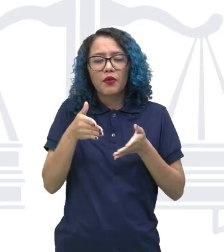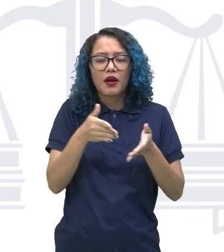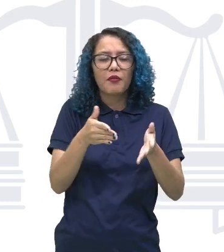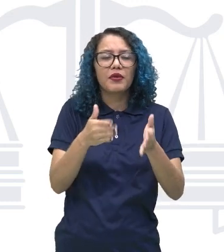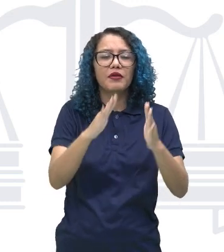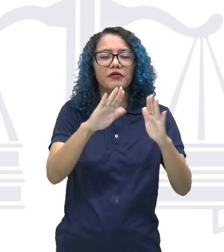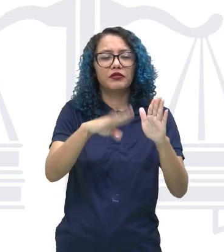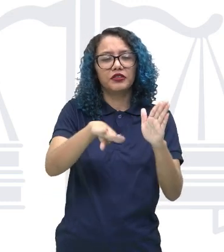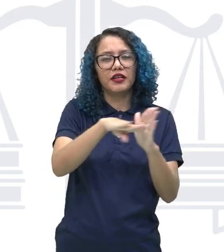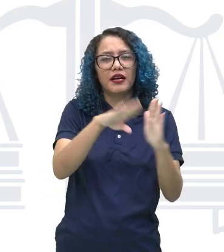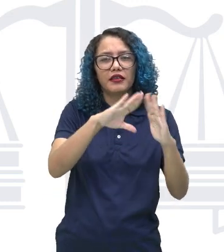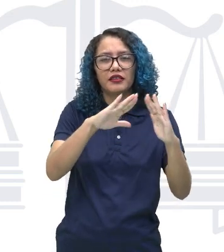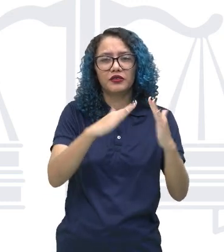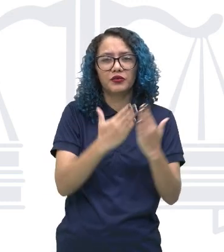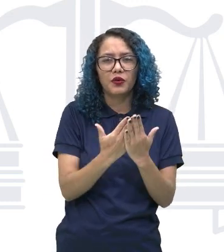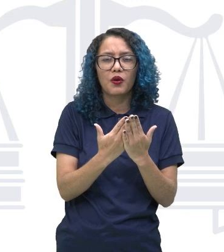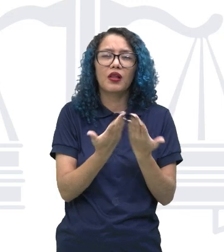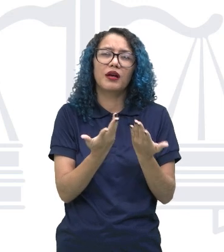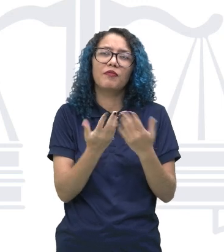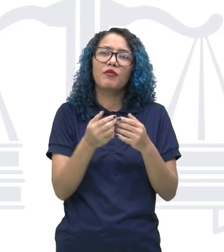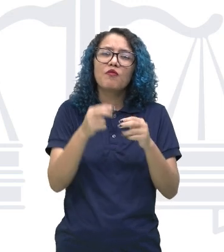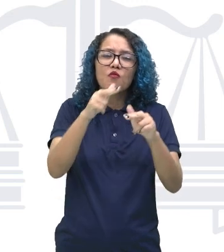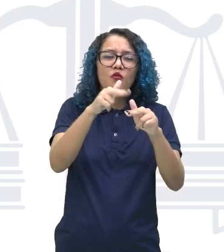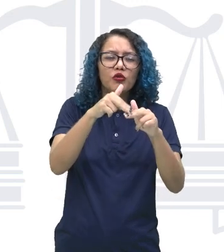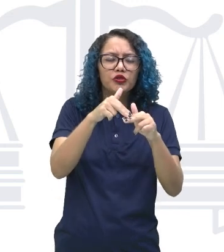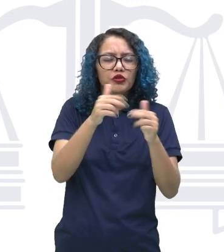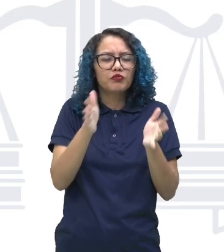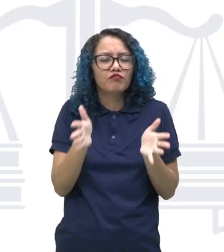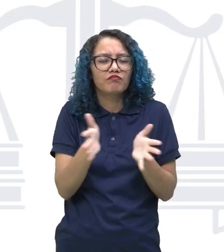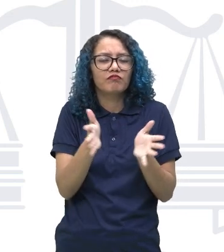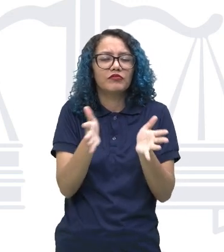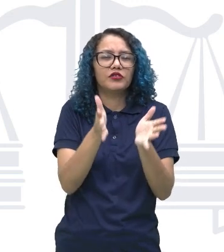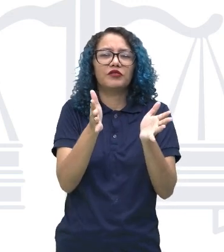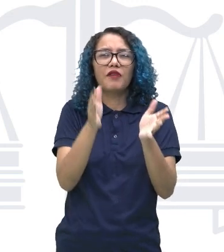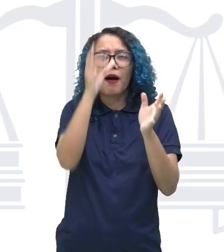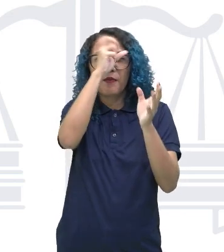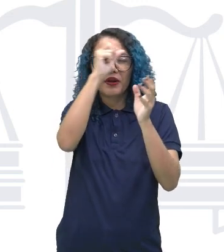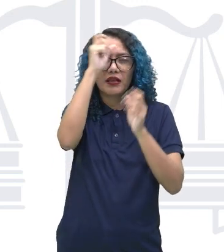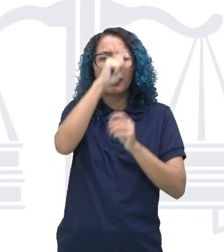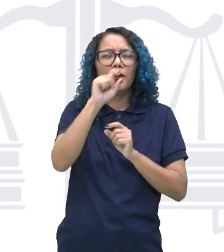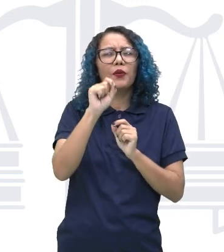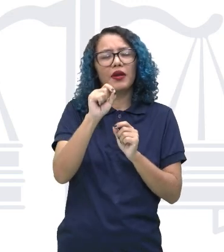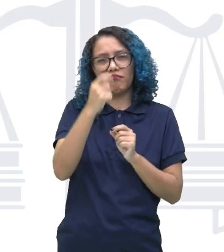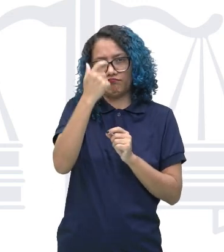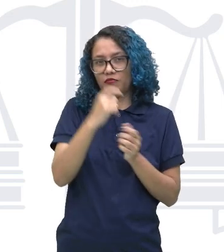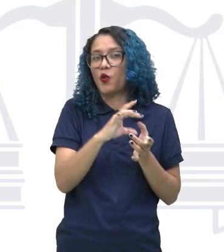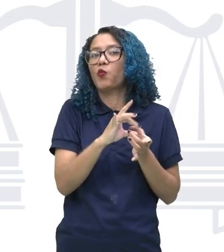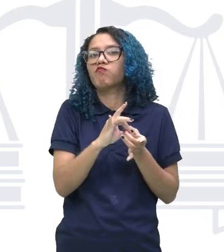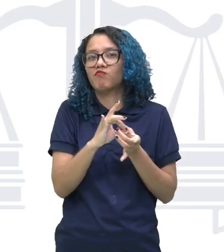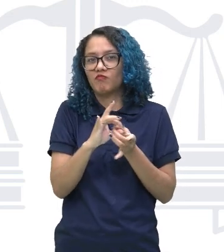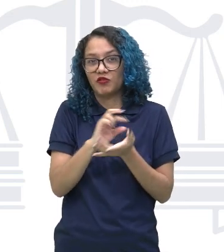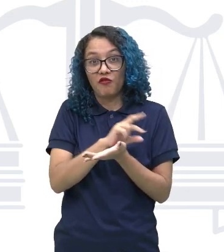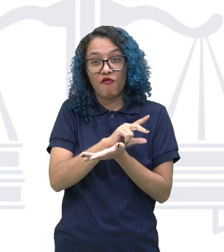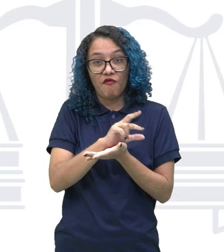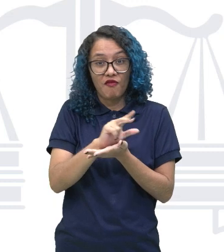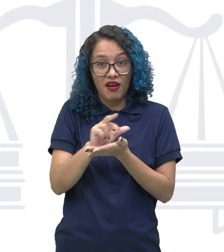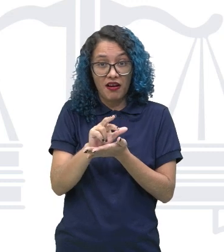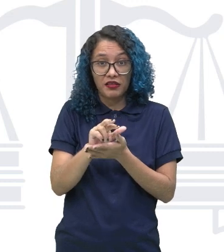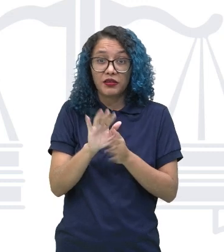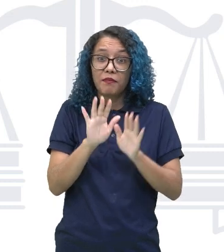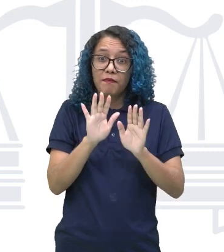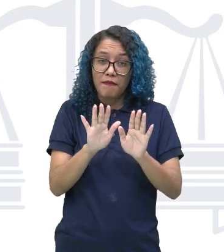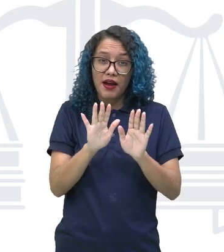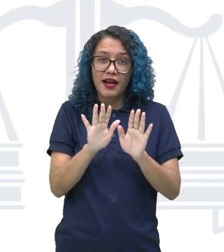nos motivava a aprender? Eu tive vários contextos de motivação, Esse caminho nem sempre foi